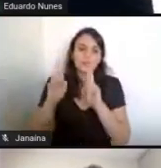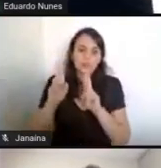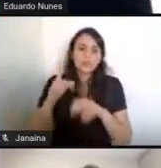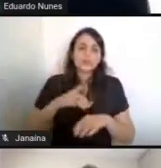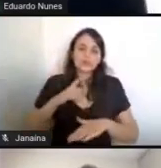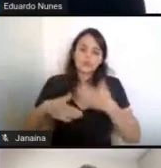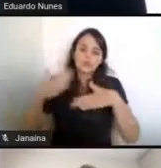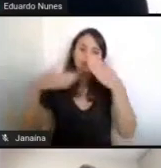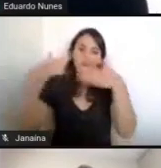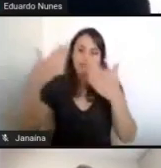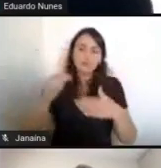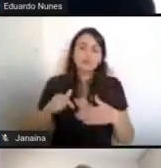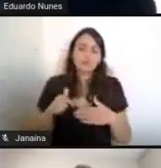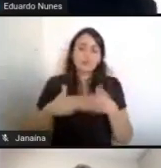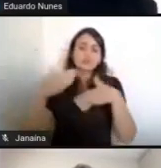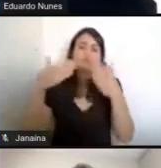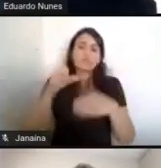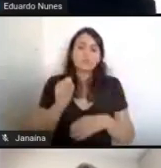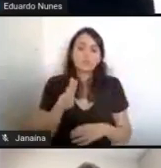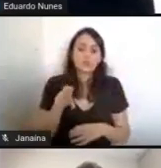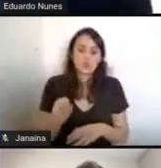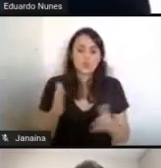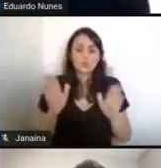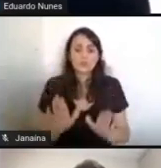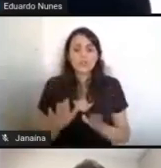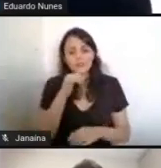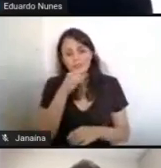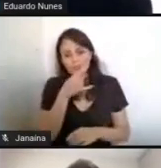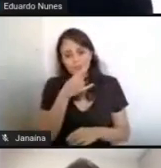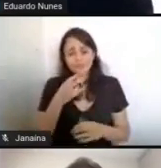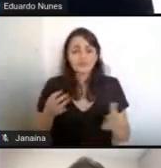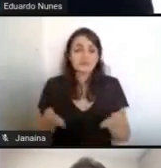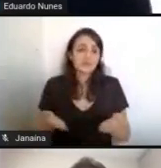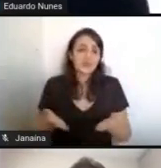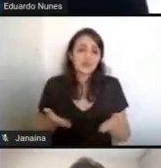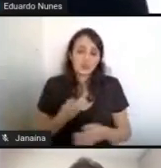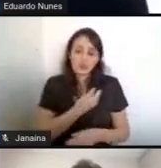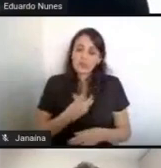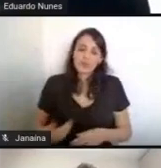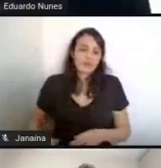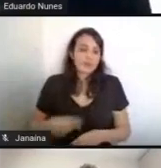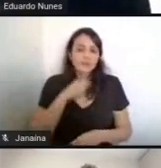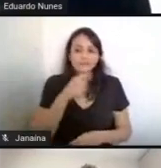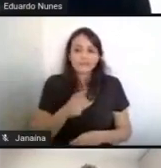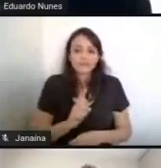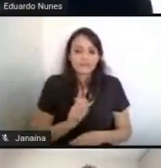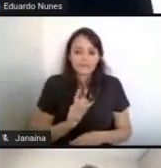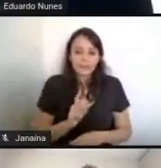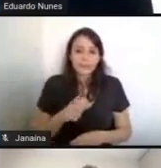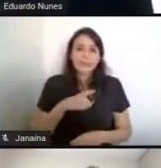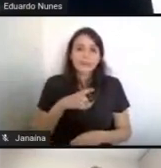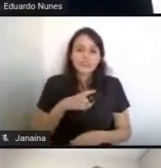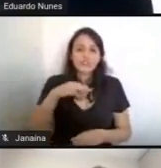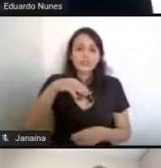fundamentais para o desenvolvimento do SUS, mas que, infelizmente, não é esse o caso no governo atual. Então, a gente tinha o ministro